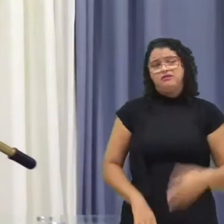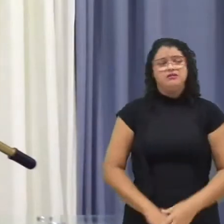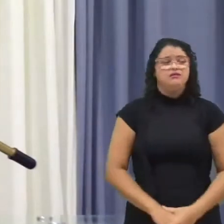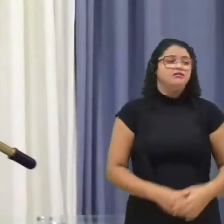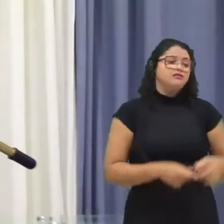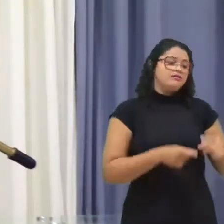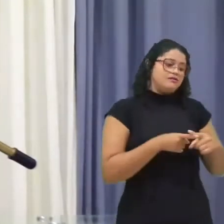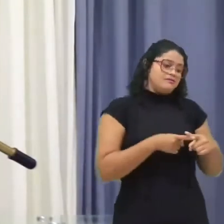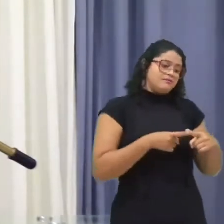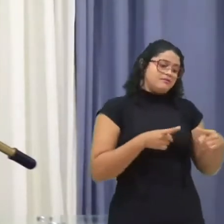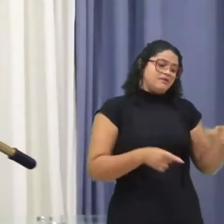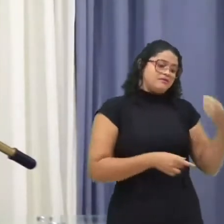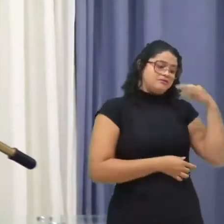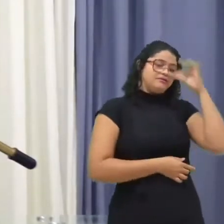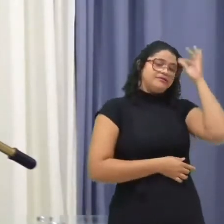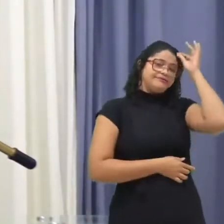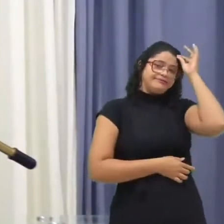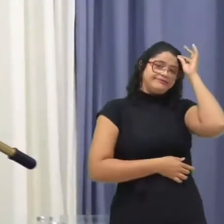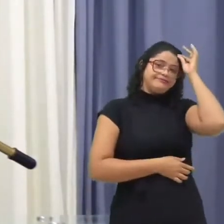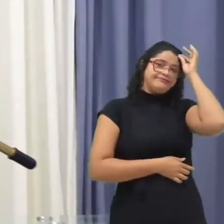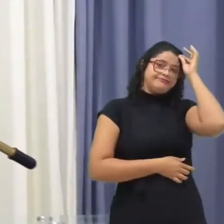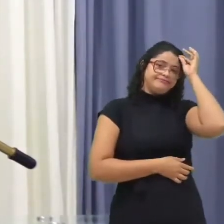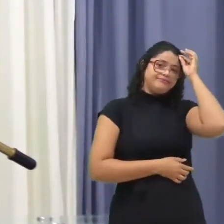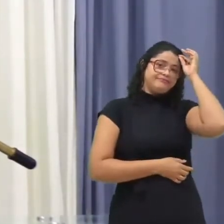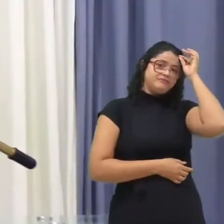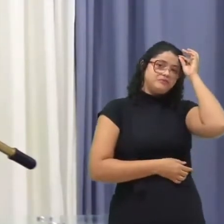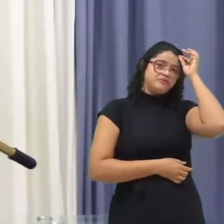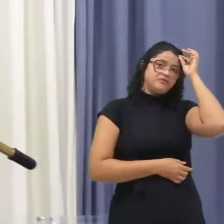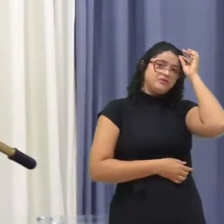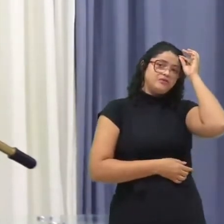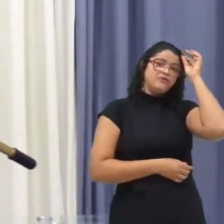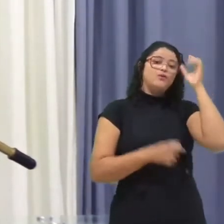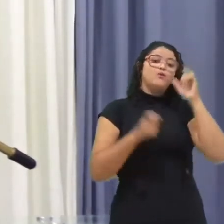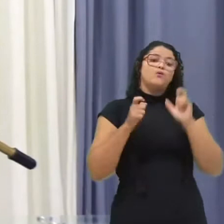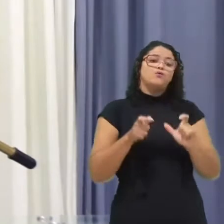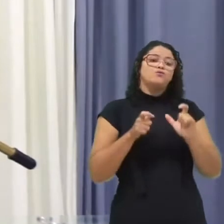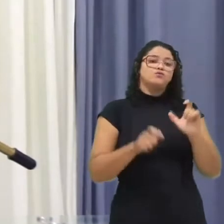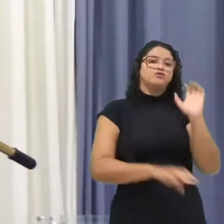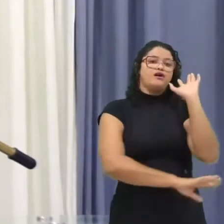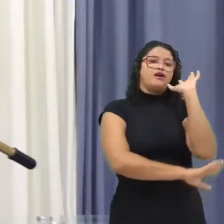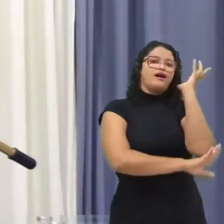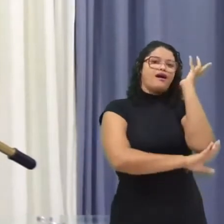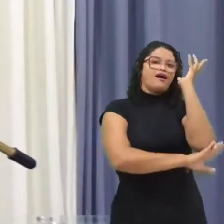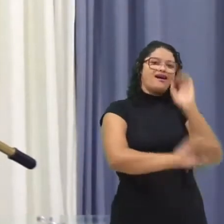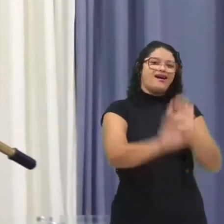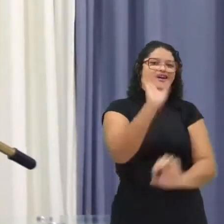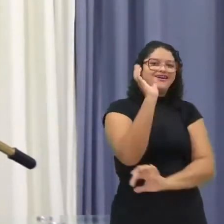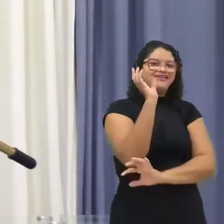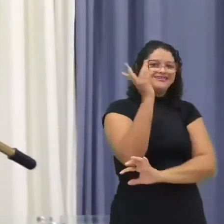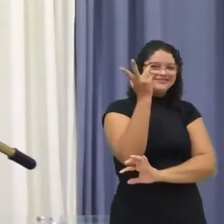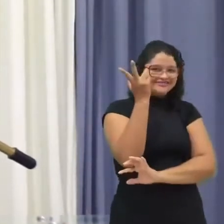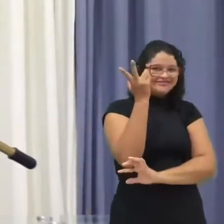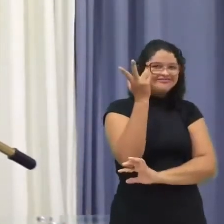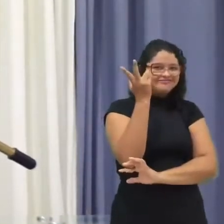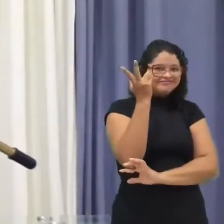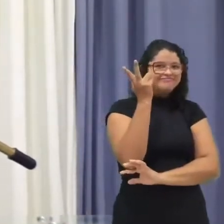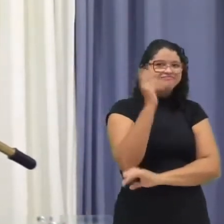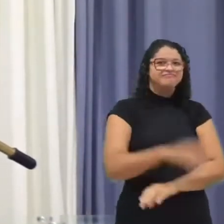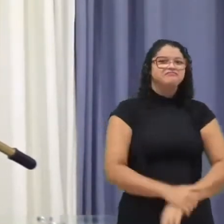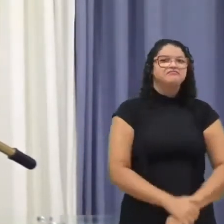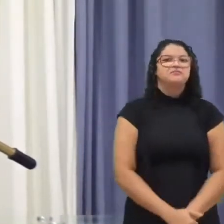mas o espírito dessas pessoas estão no paraíso. Cremos, muito embora haja